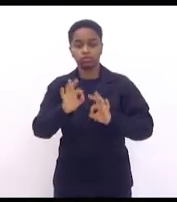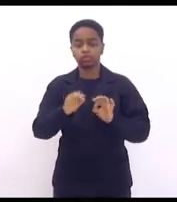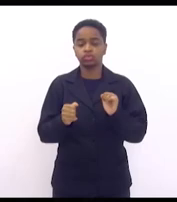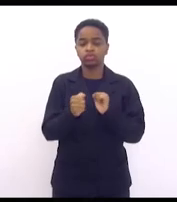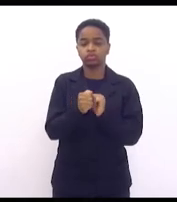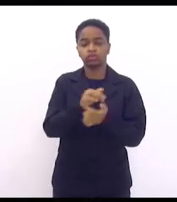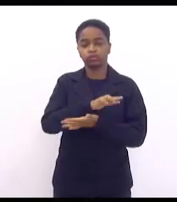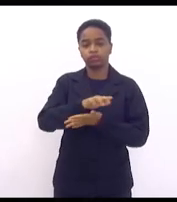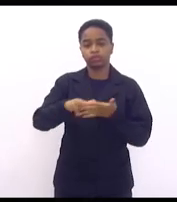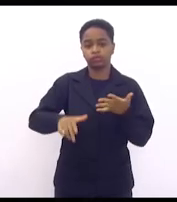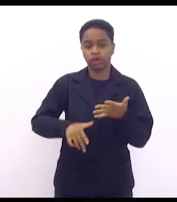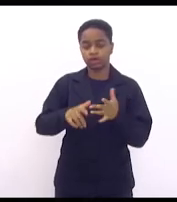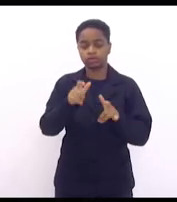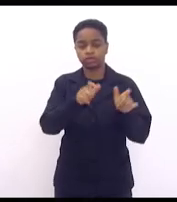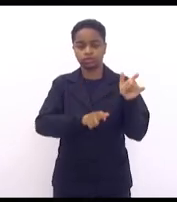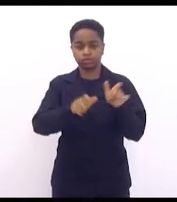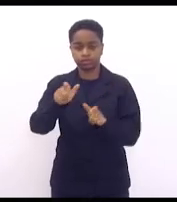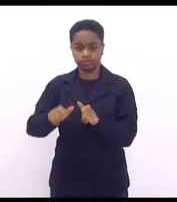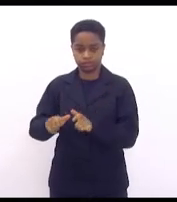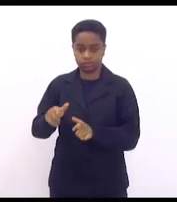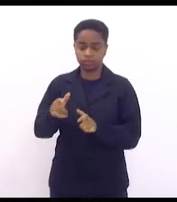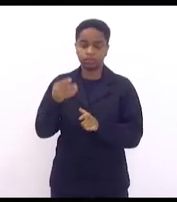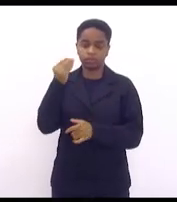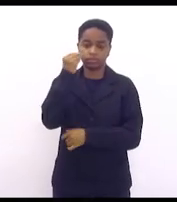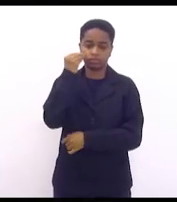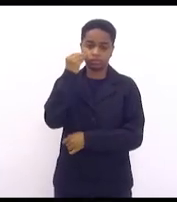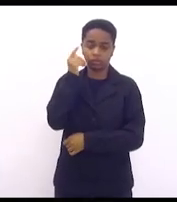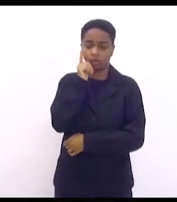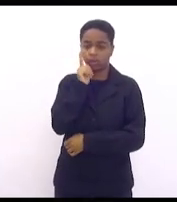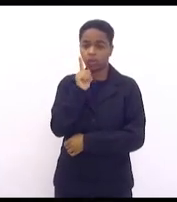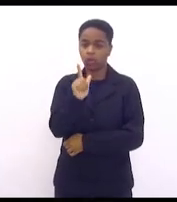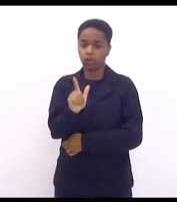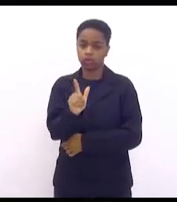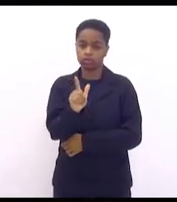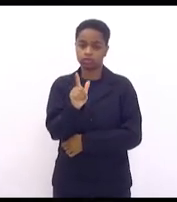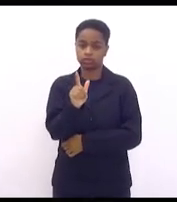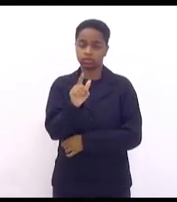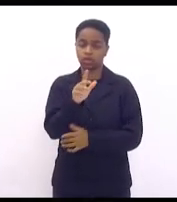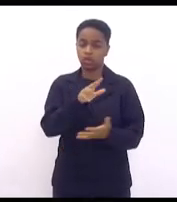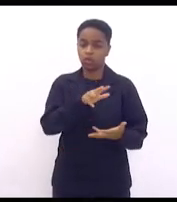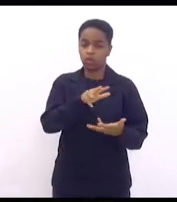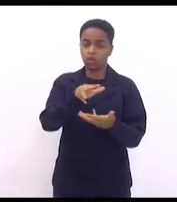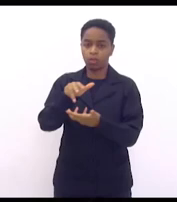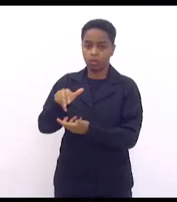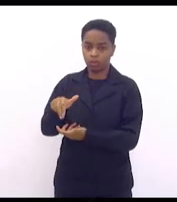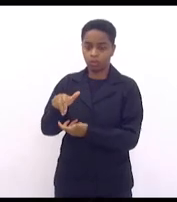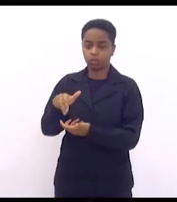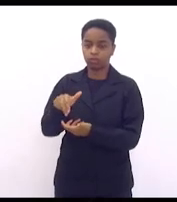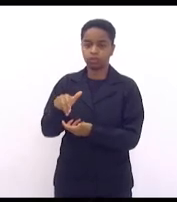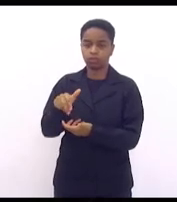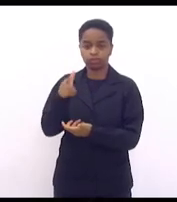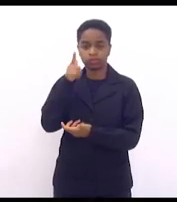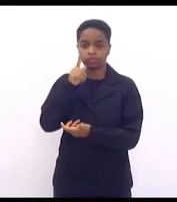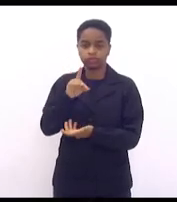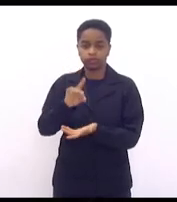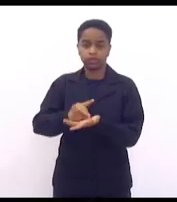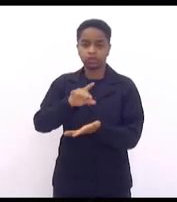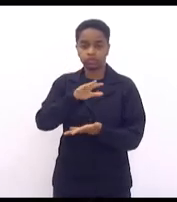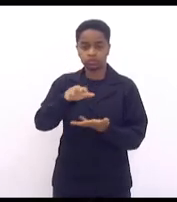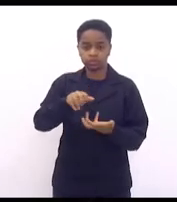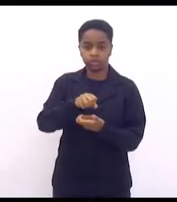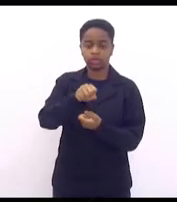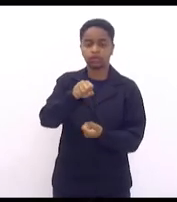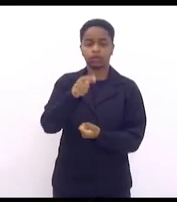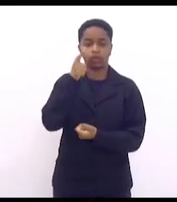mãos e com muitas mentes, de conseguir um planeta que seja sustentável, que